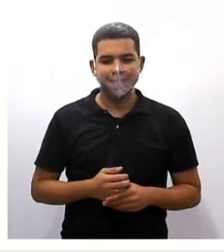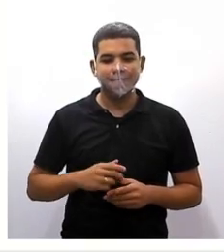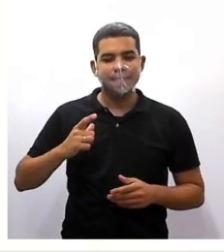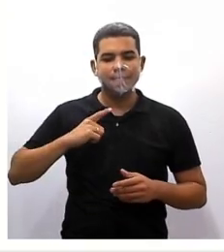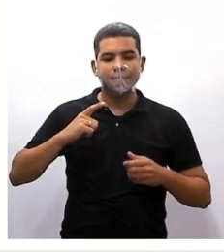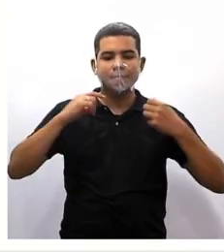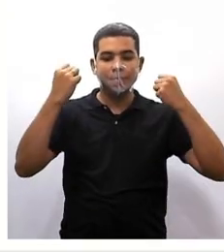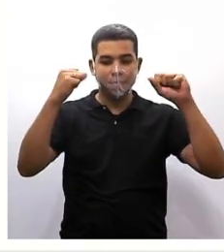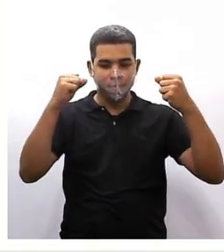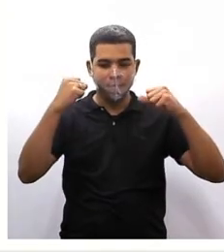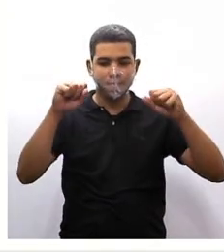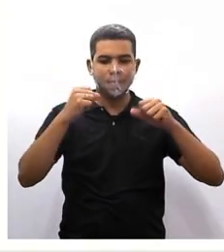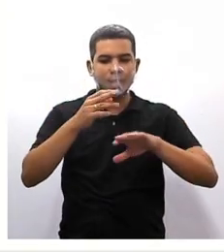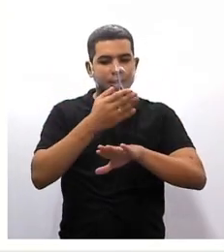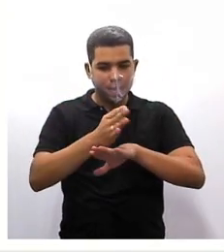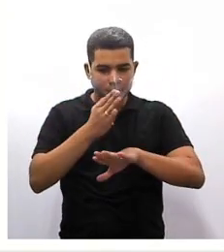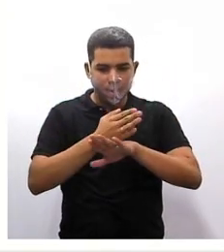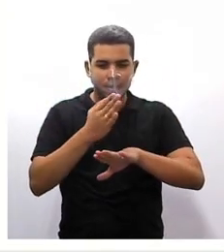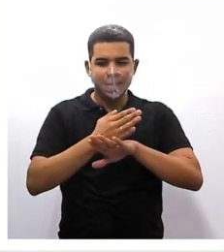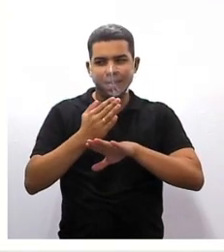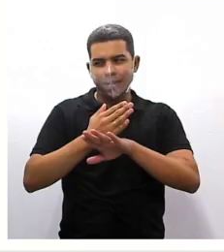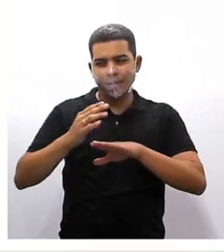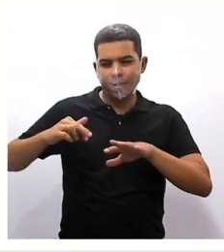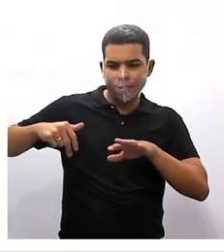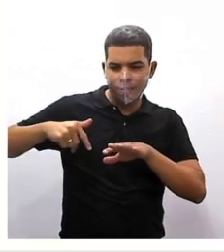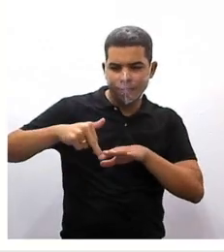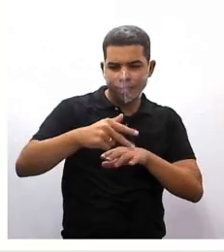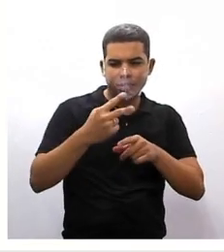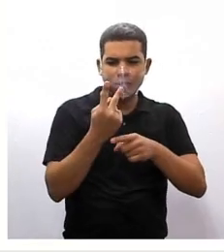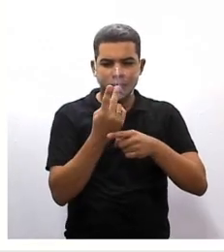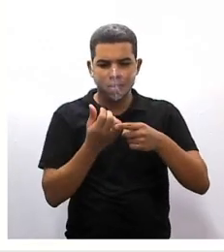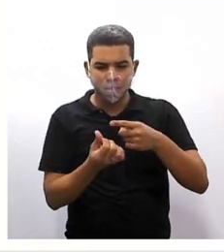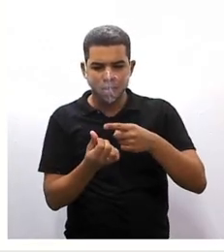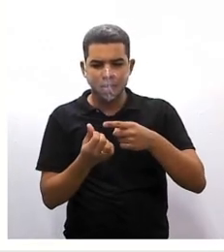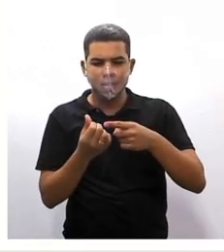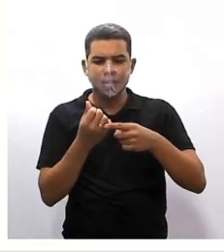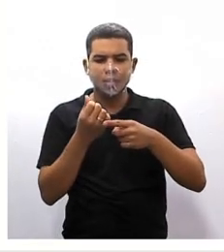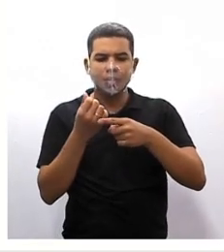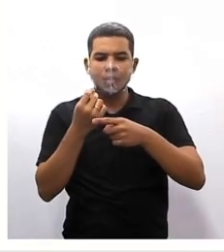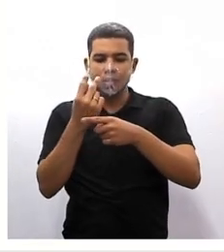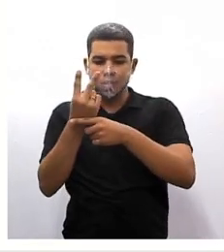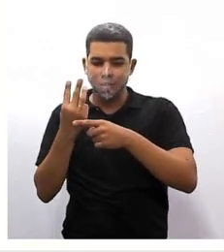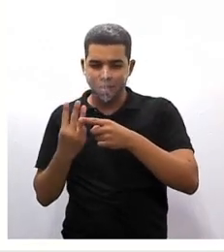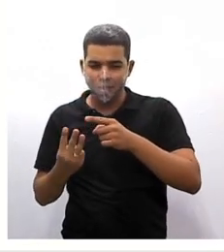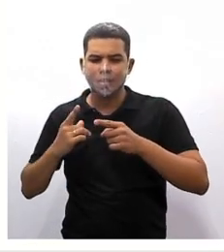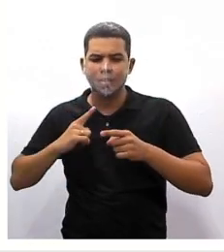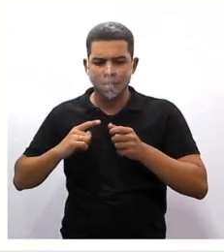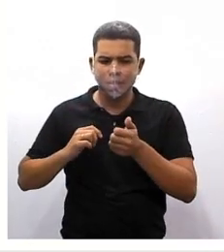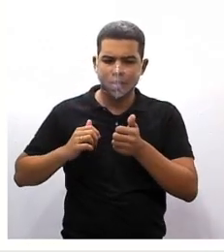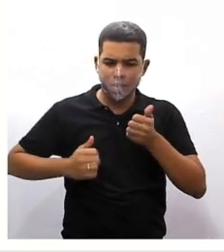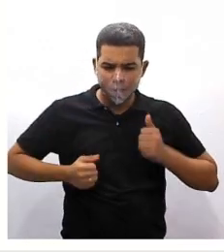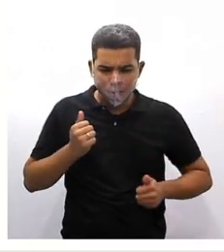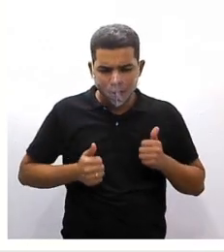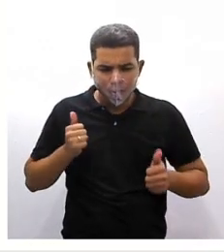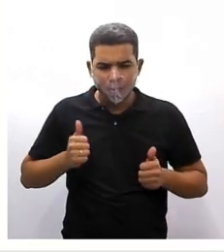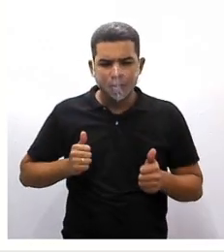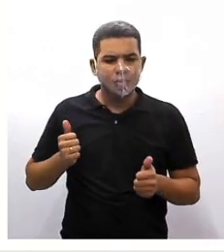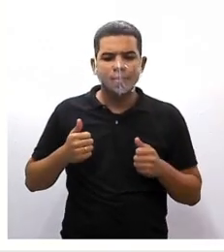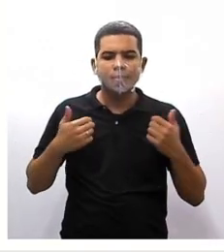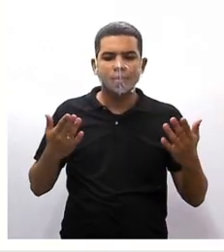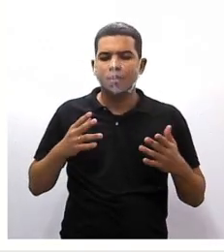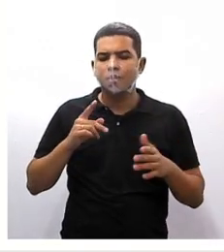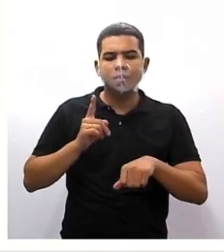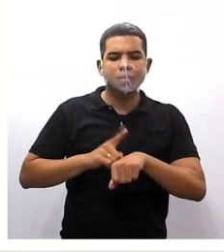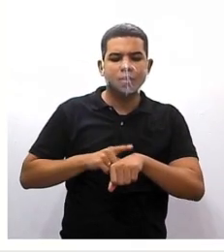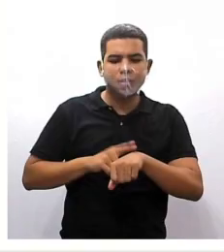do seu bairro. Ele caminha 2/3 de hora e corre mais de 2/3 de hora. Qual é o tempo de atividade física que Marcos